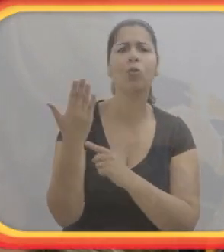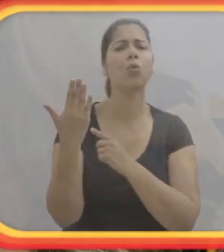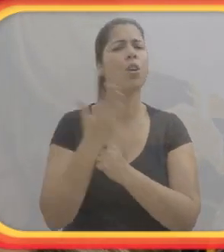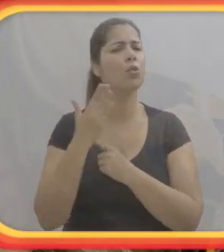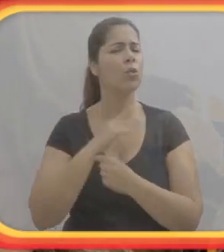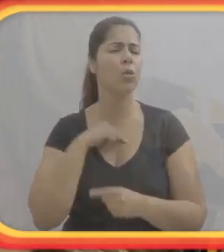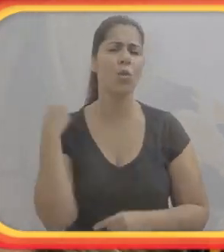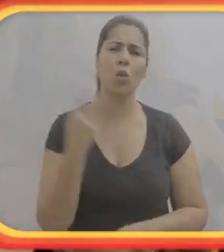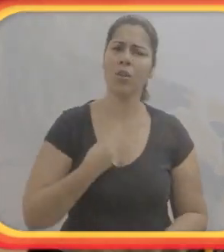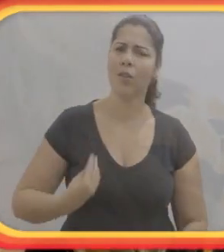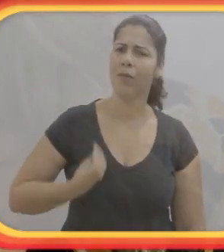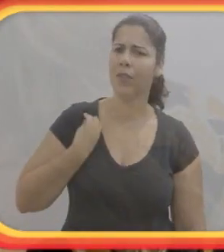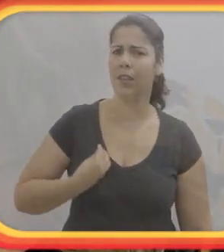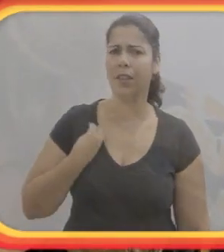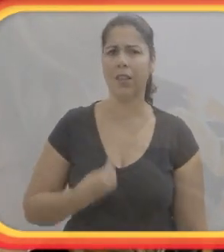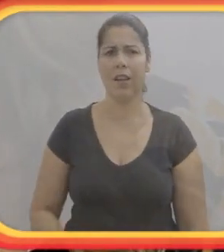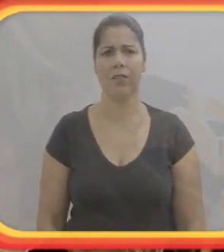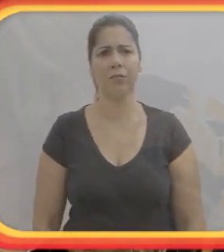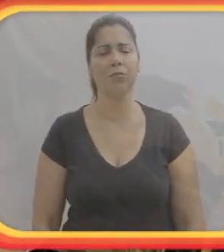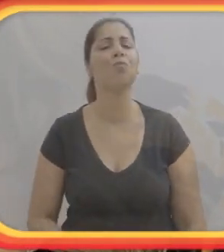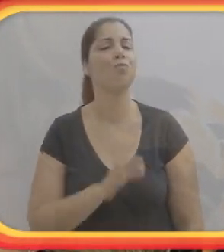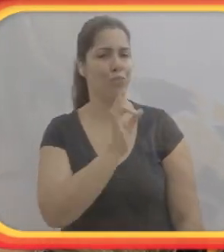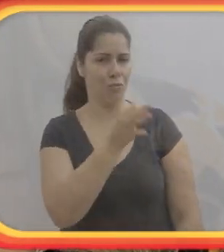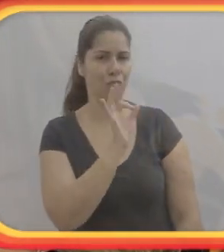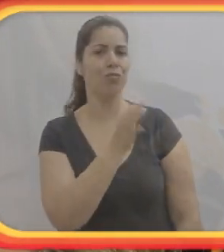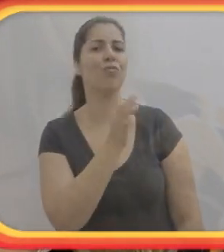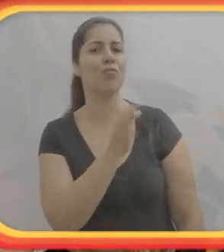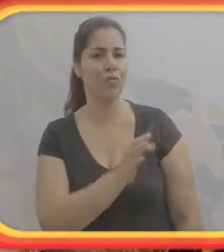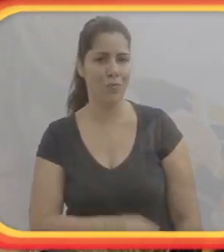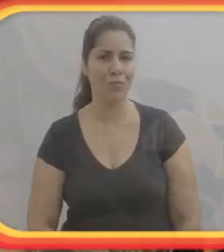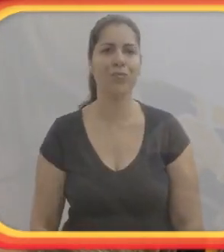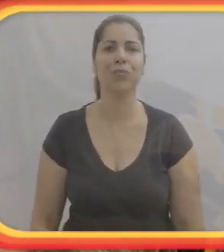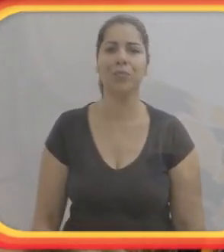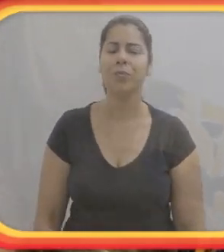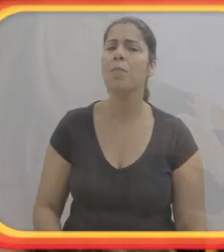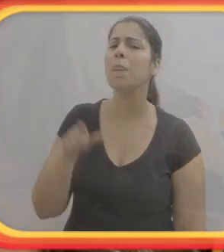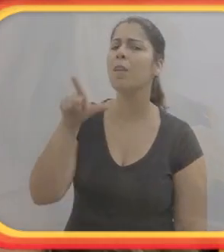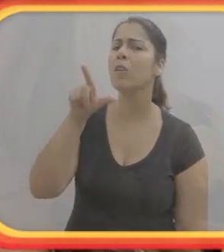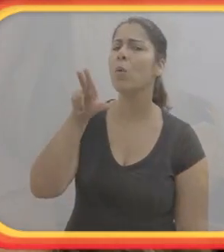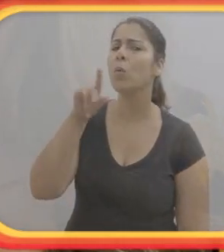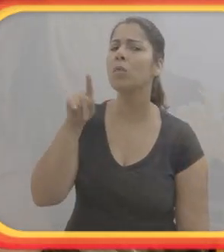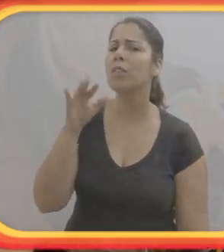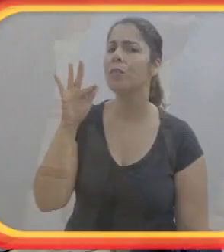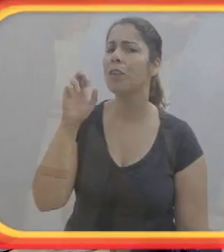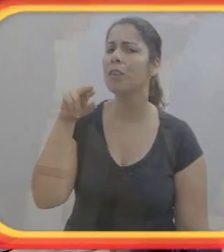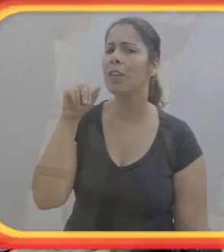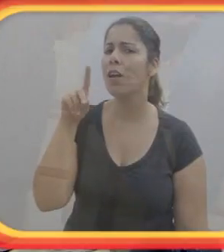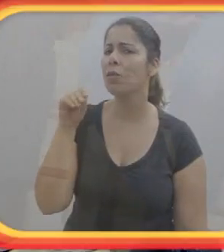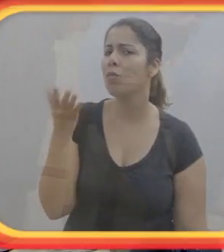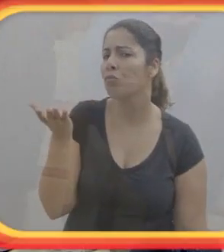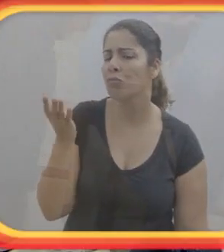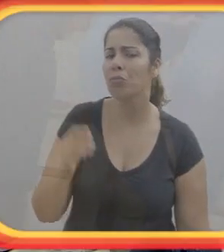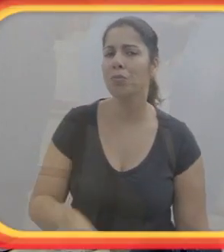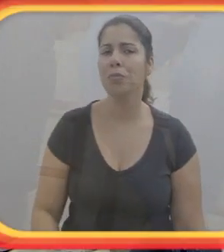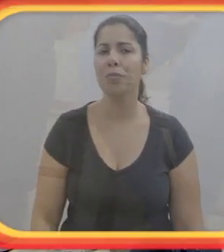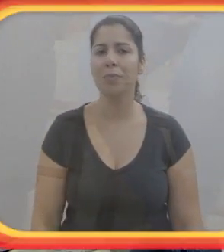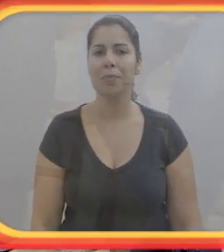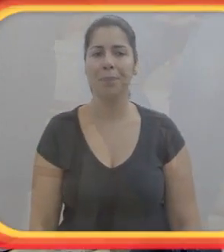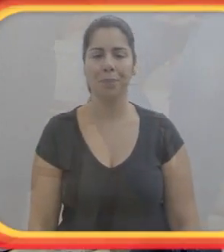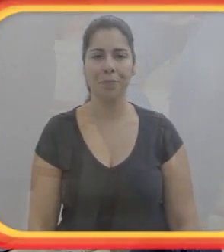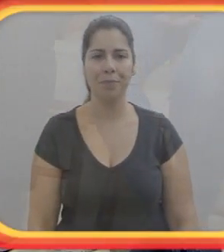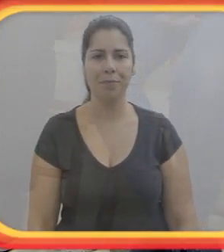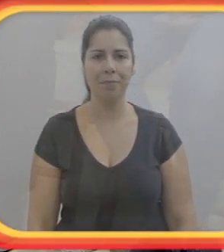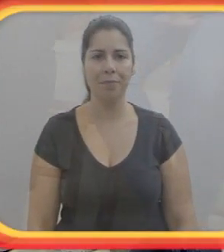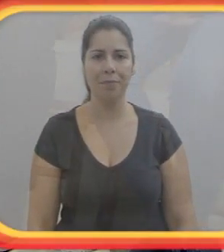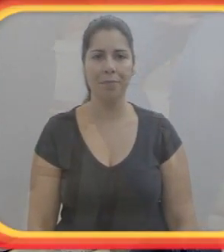gente minimiza, né, os sonhos dos nossos filhos. A gente fala assim, poxa, não, ele não está sonhando,